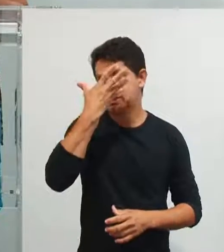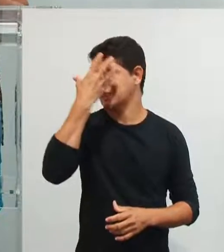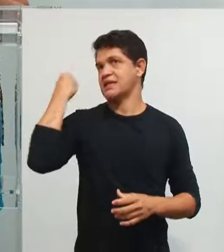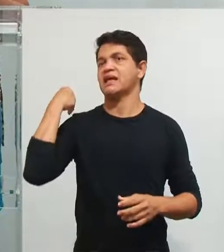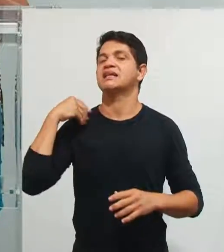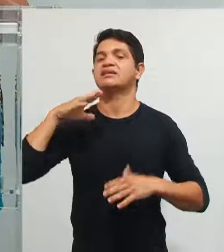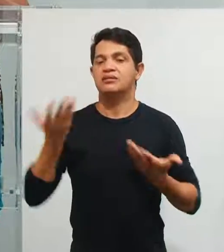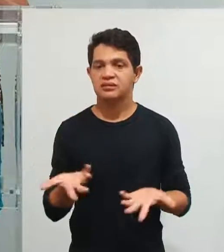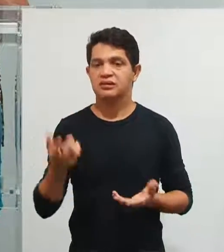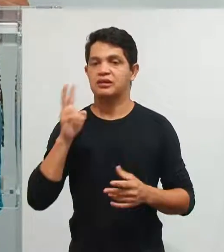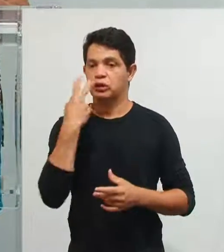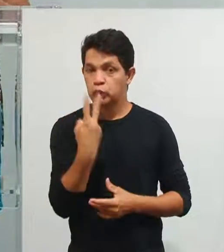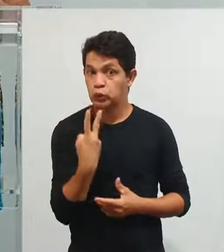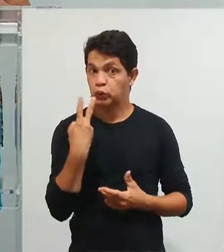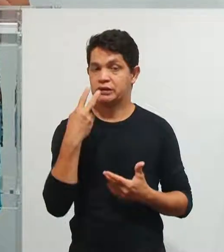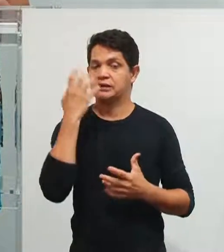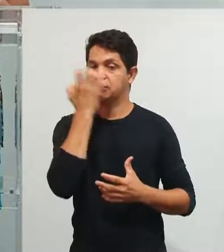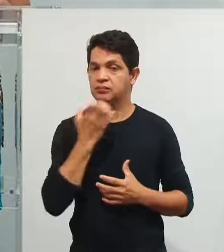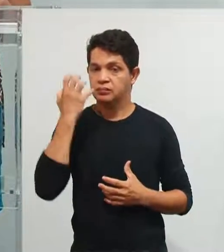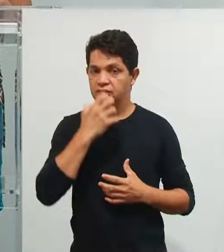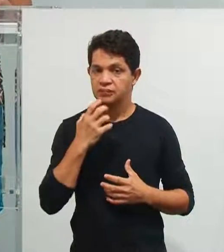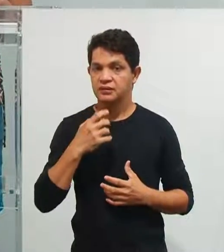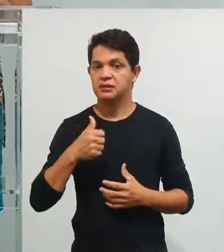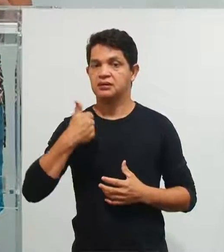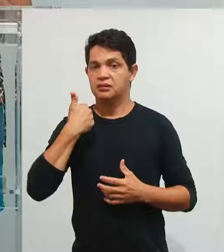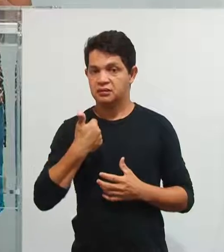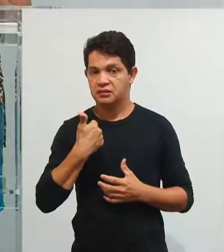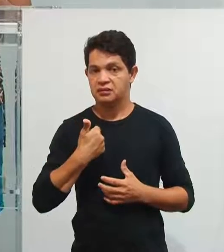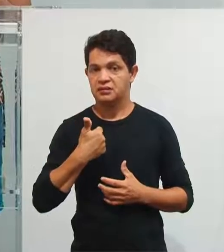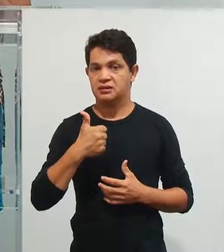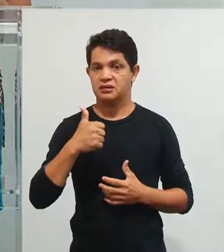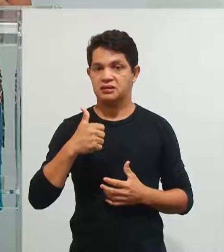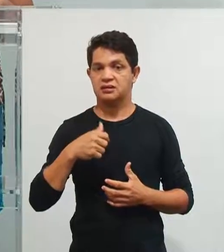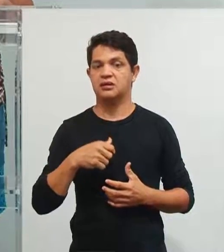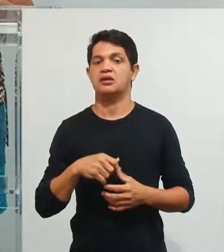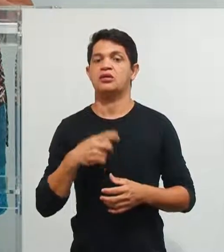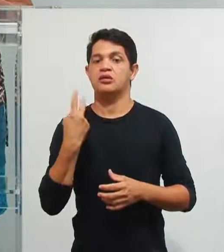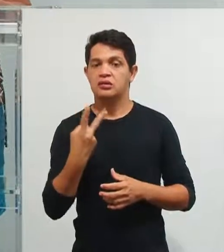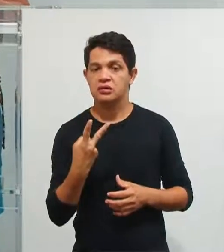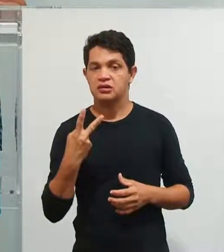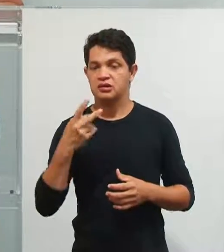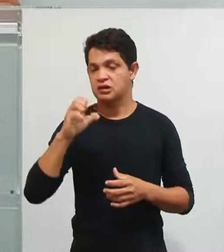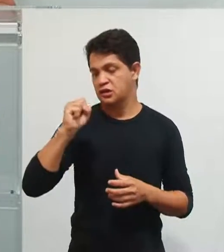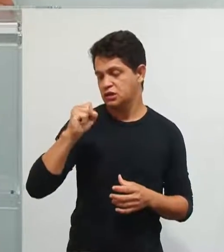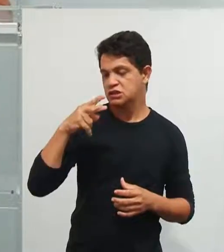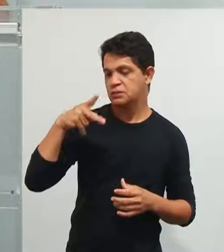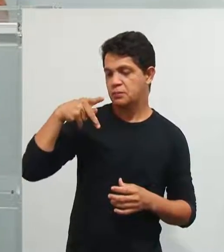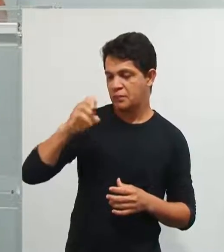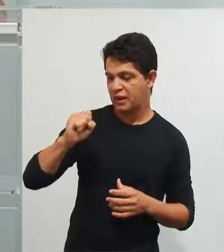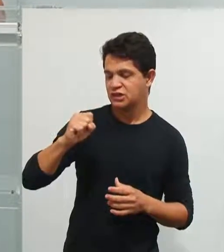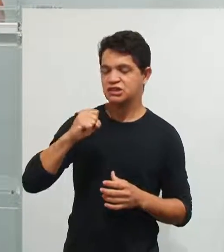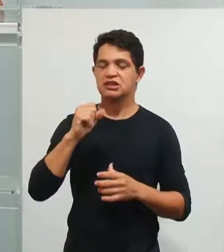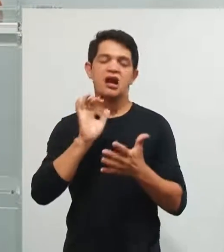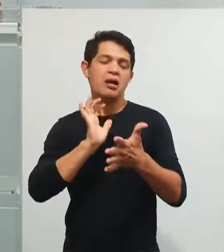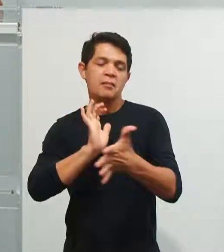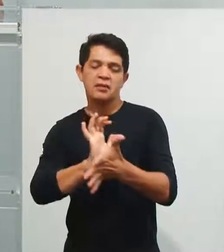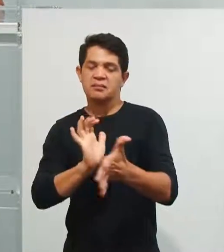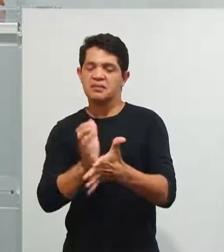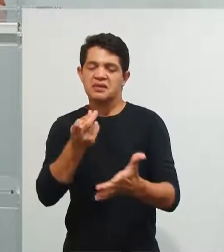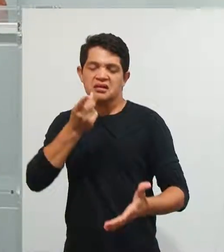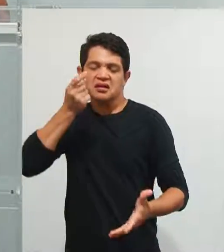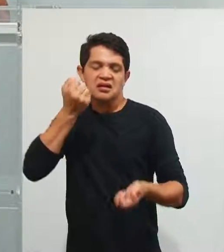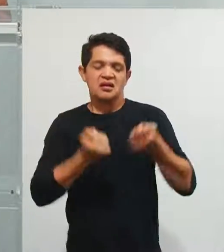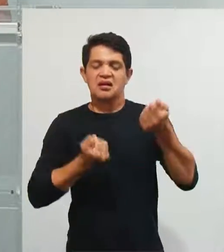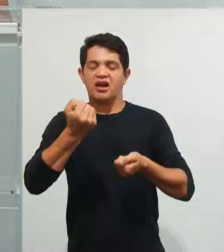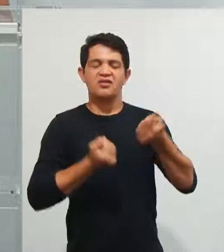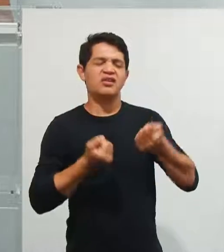eu trouxe 2. Splish Splash, não sei se você já escutou. Splish Splash foi o beijo que eu dei nela dentro